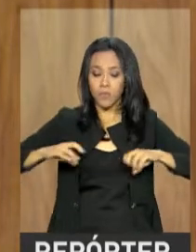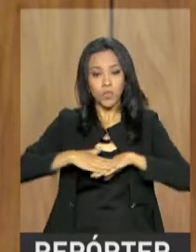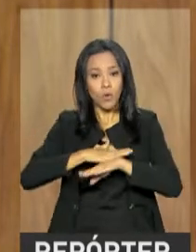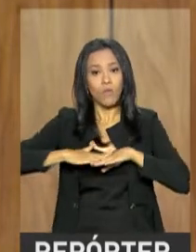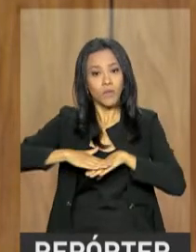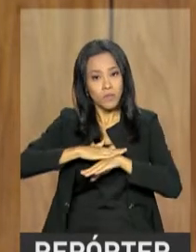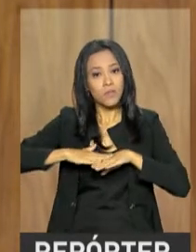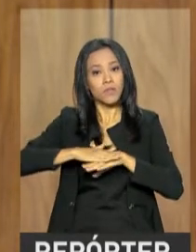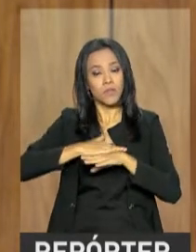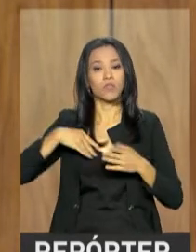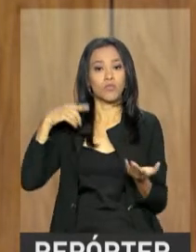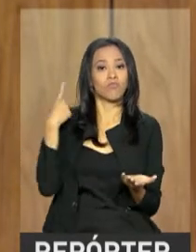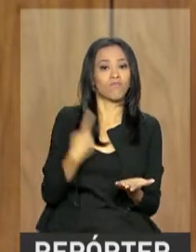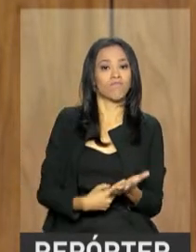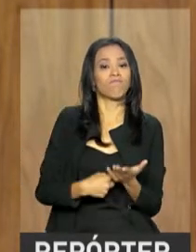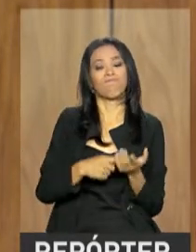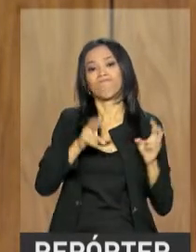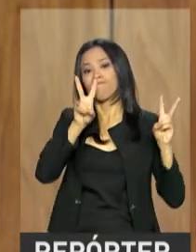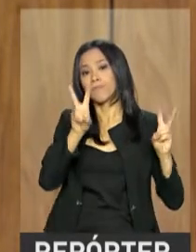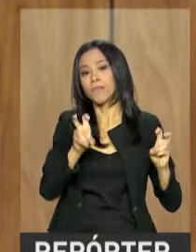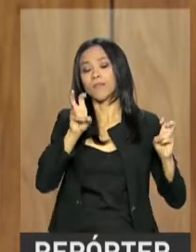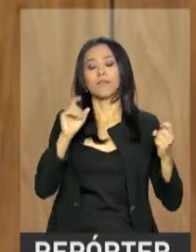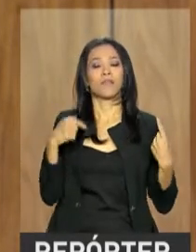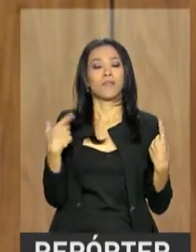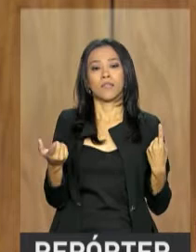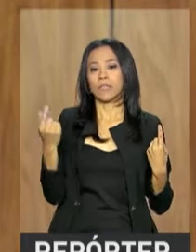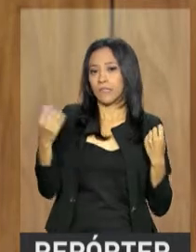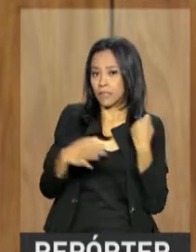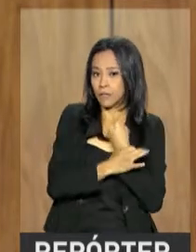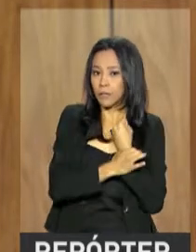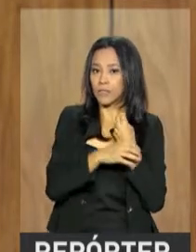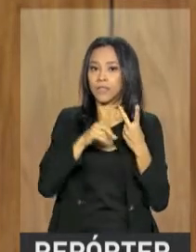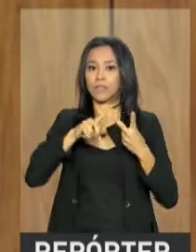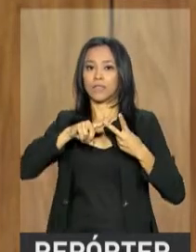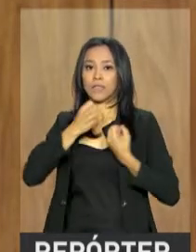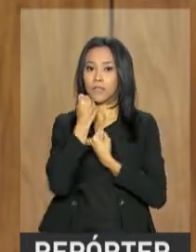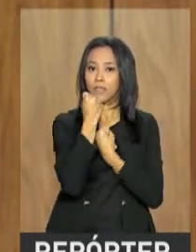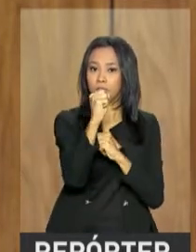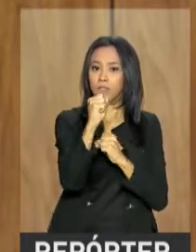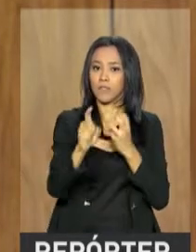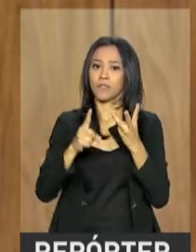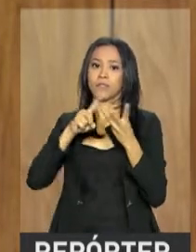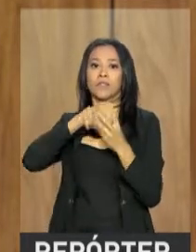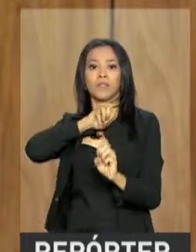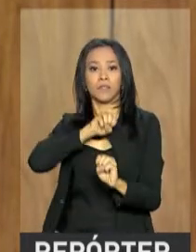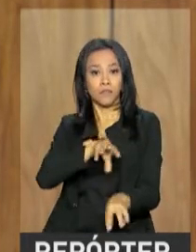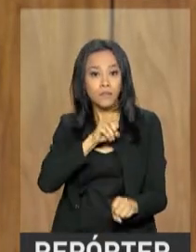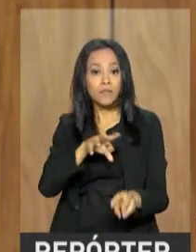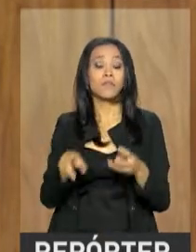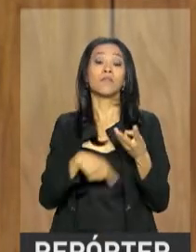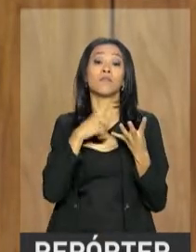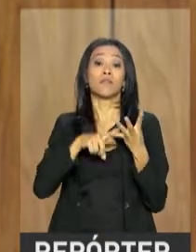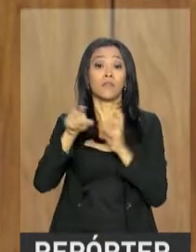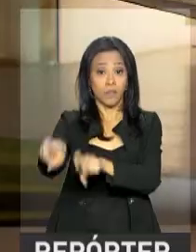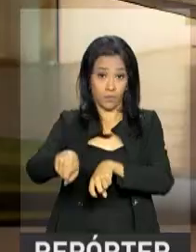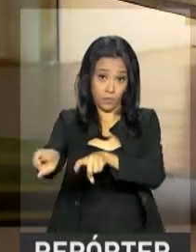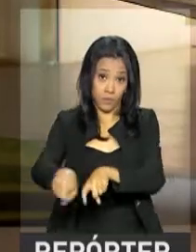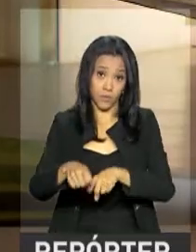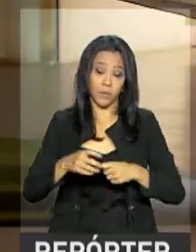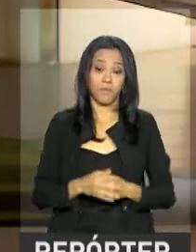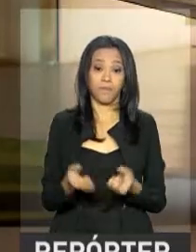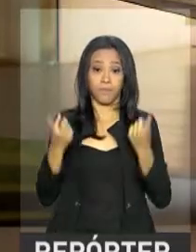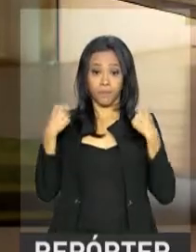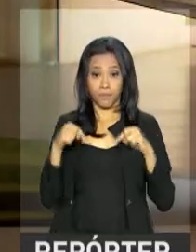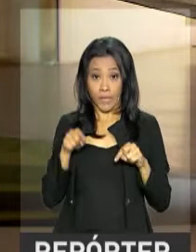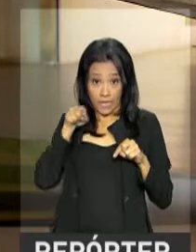em temas como segurança defesa e educação e agricultura na